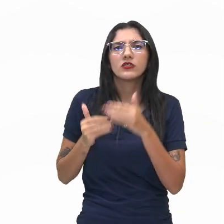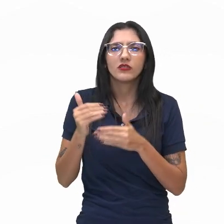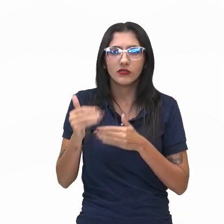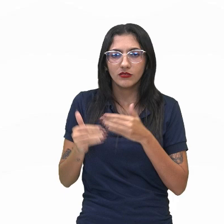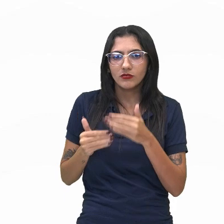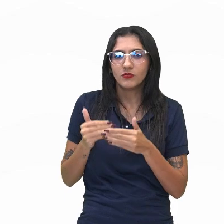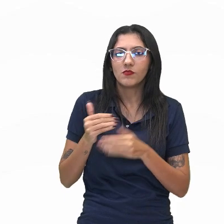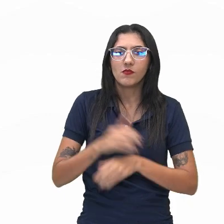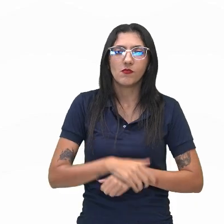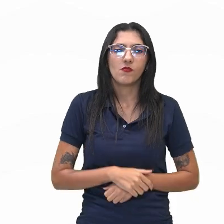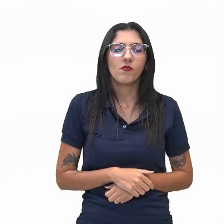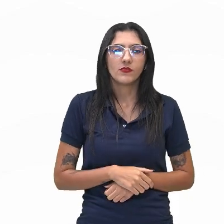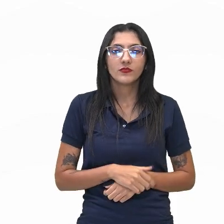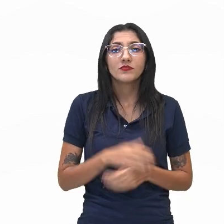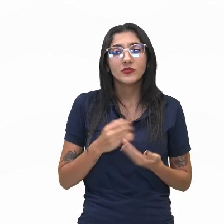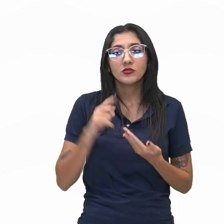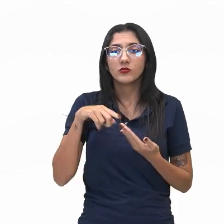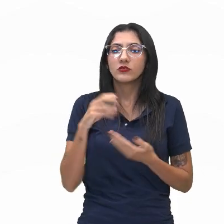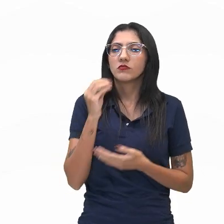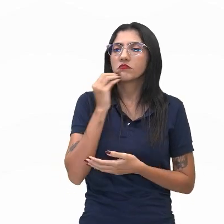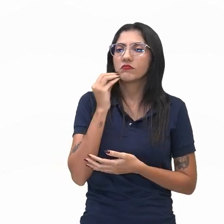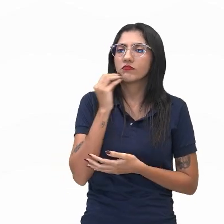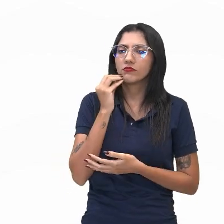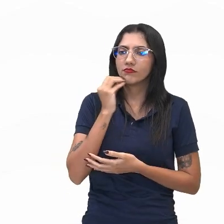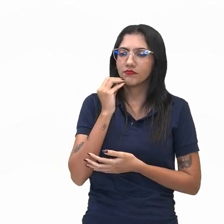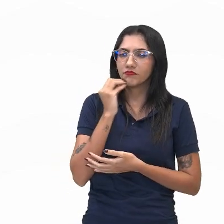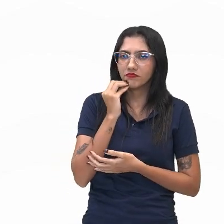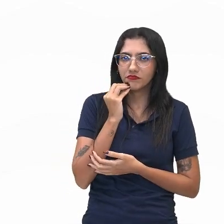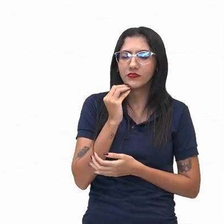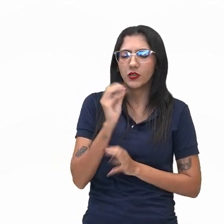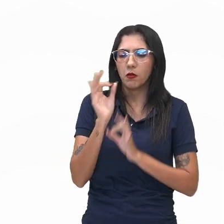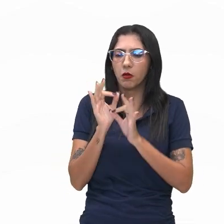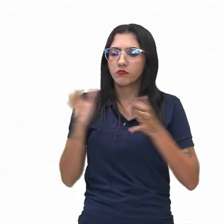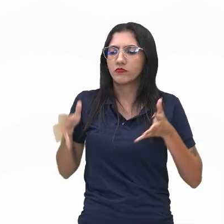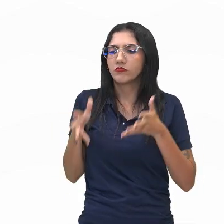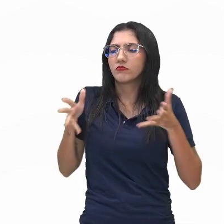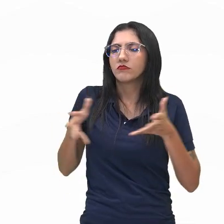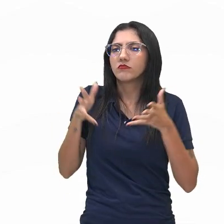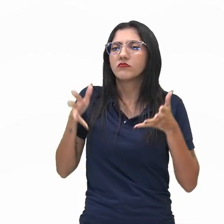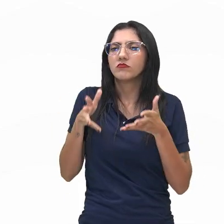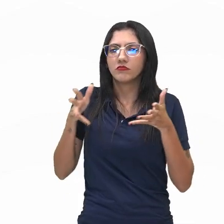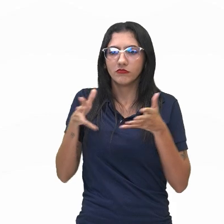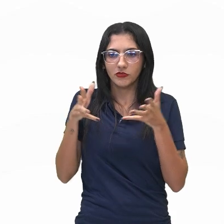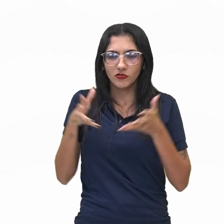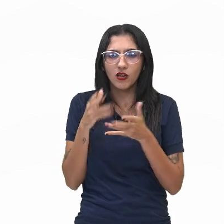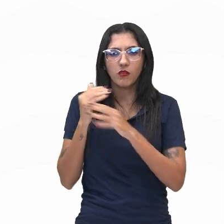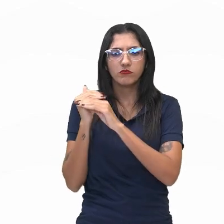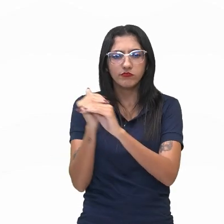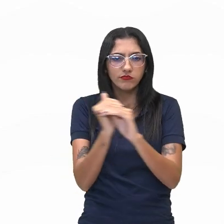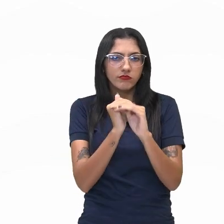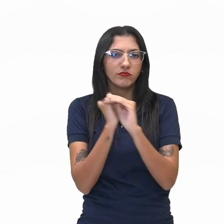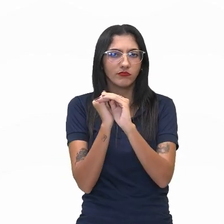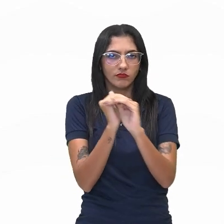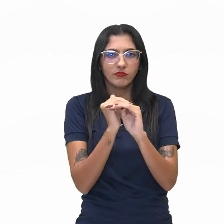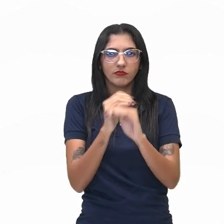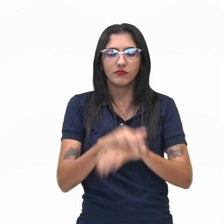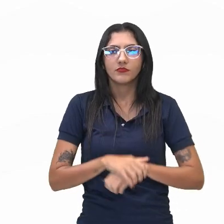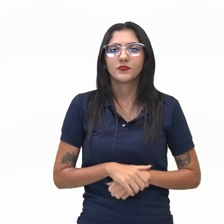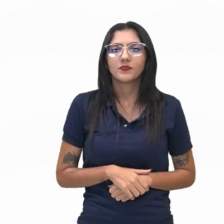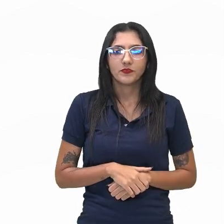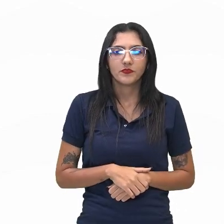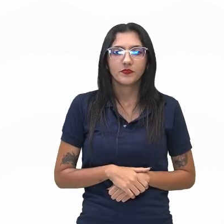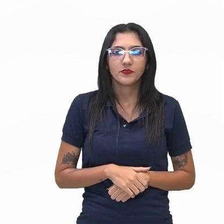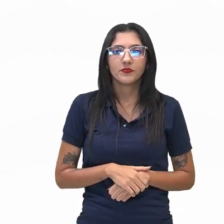né? Então, ele tenta manter ali esse desenvolvimento para ter uma forma mais igualitária. Esses serão